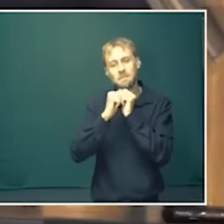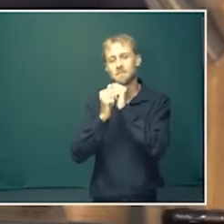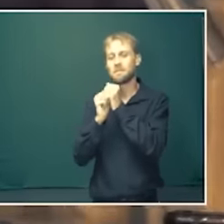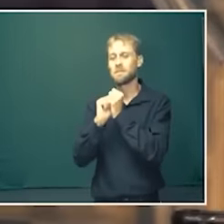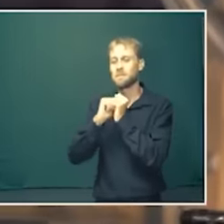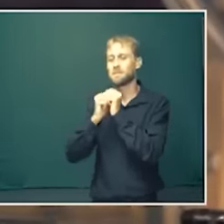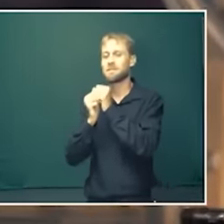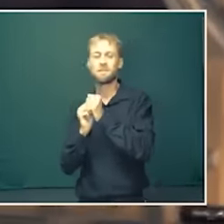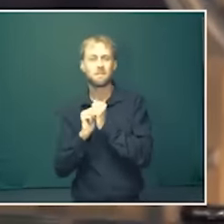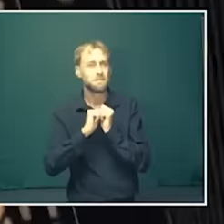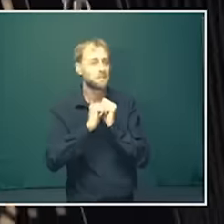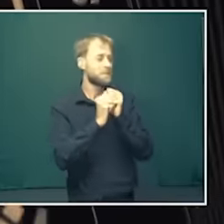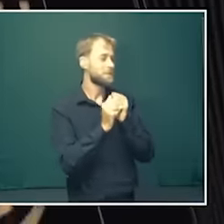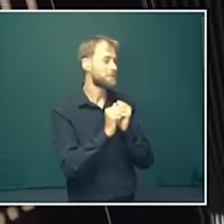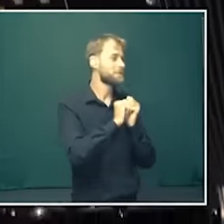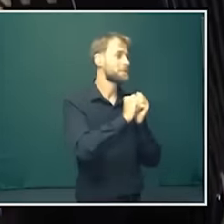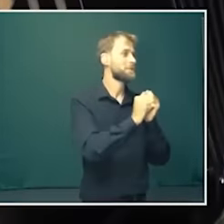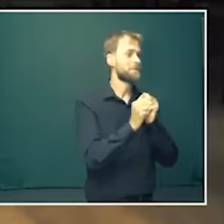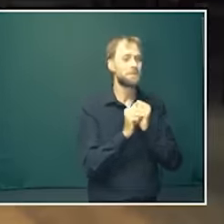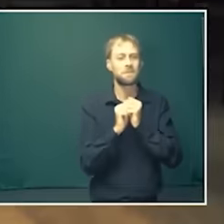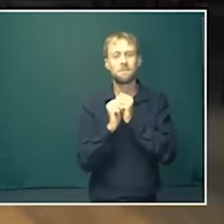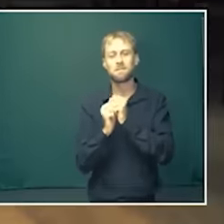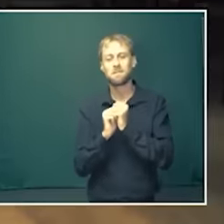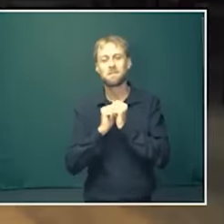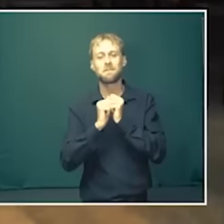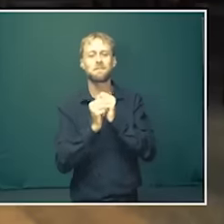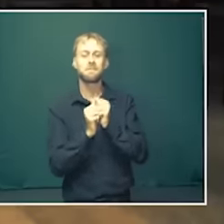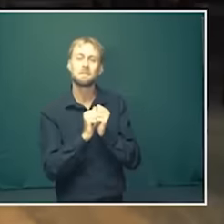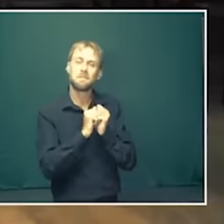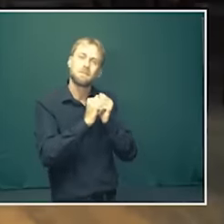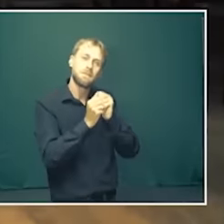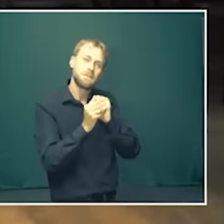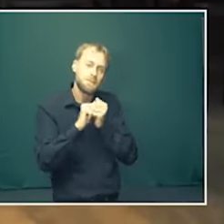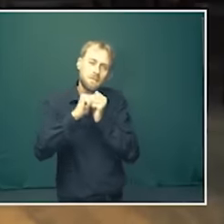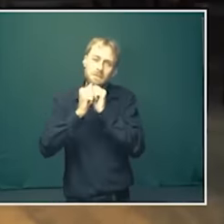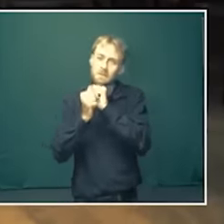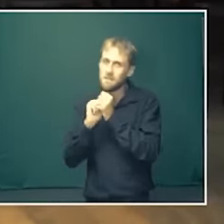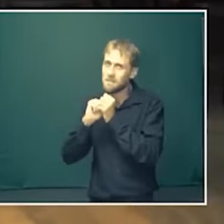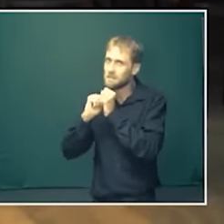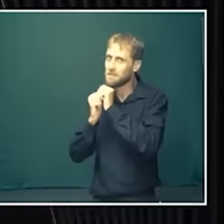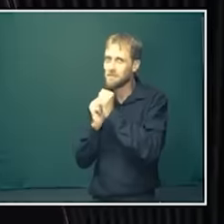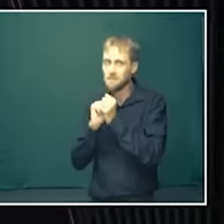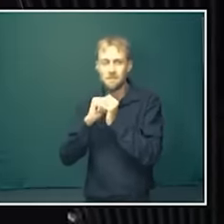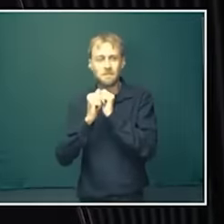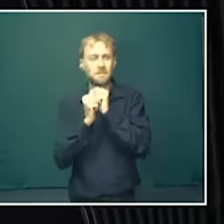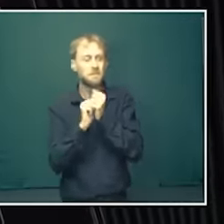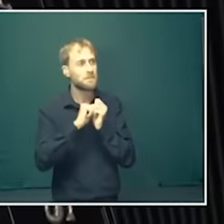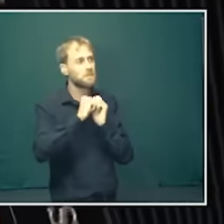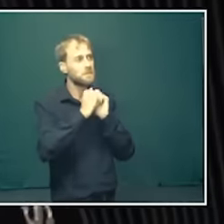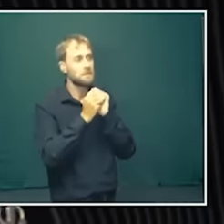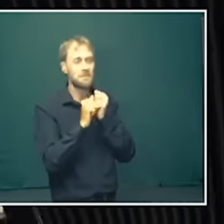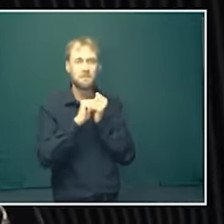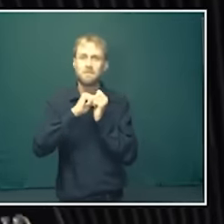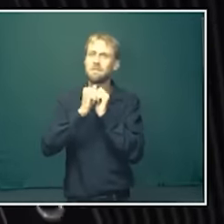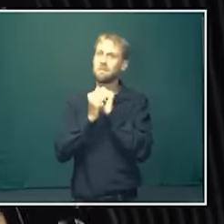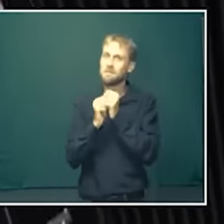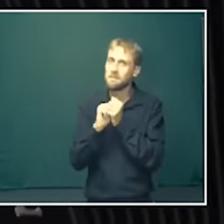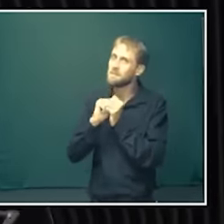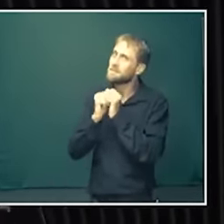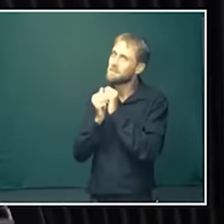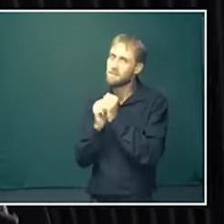Alô, Flavinho Tito. Flavinho Tito, Fábrica Hits. Tamo junto, tamo junto. Alô, Uberaba, direto de